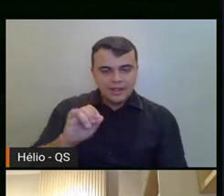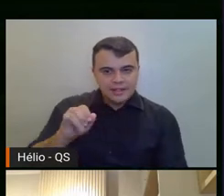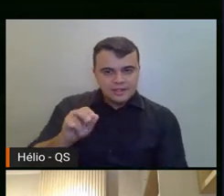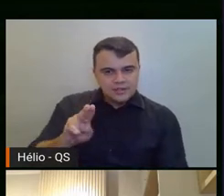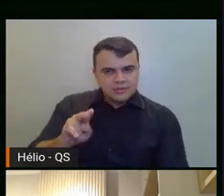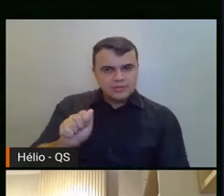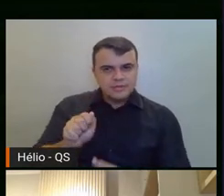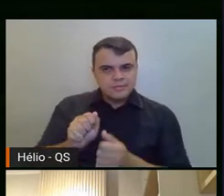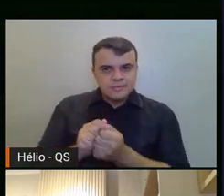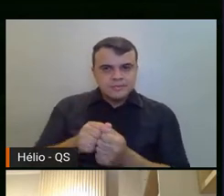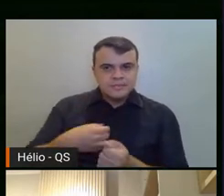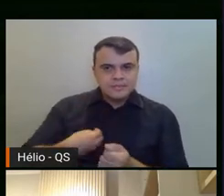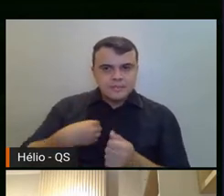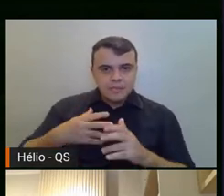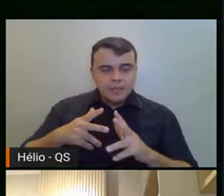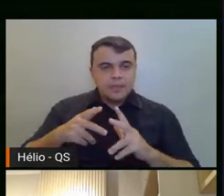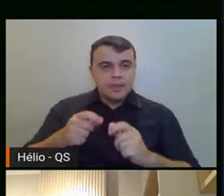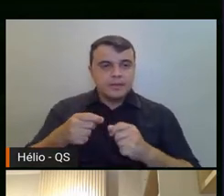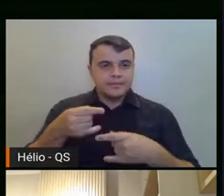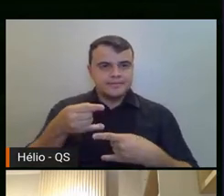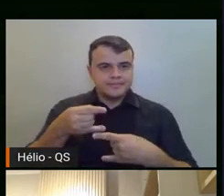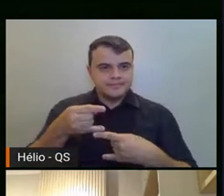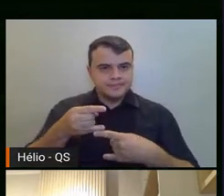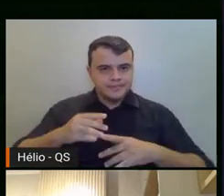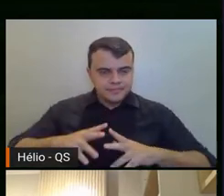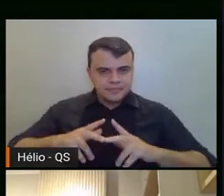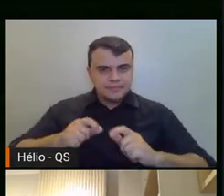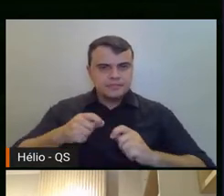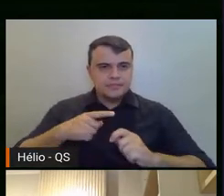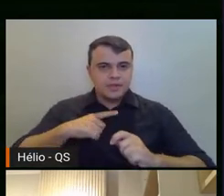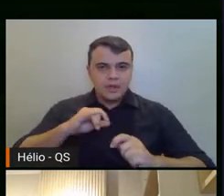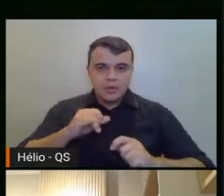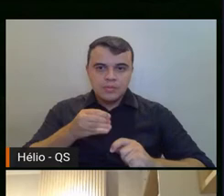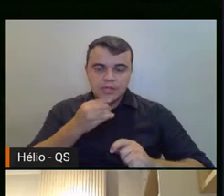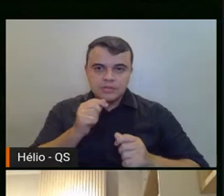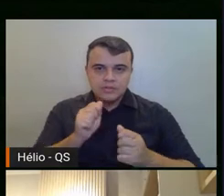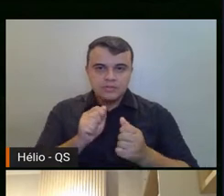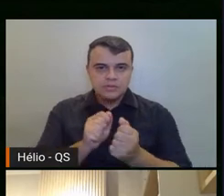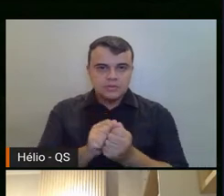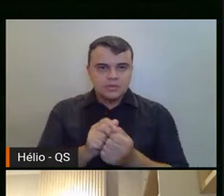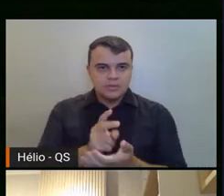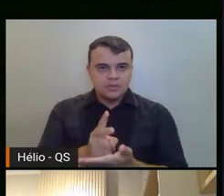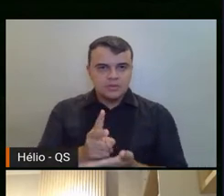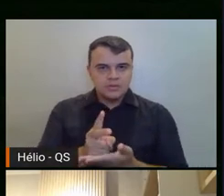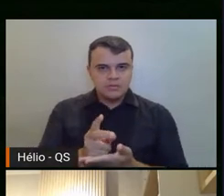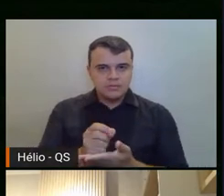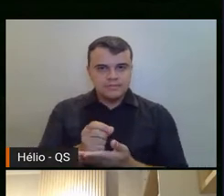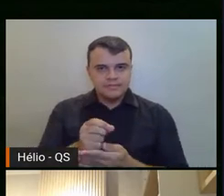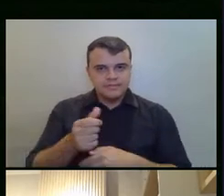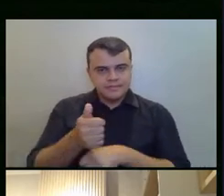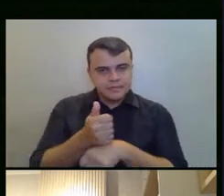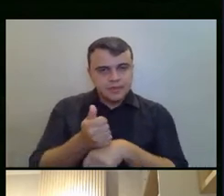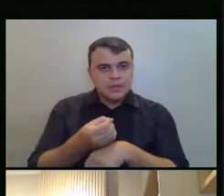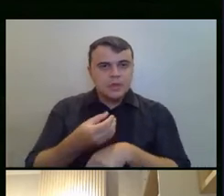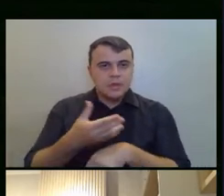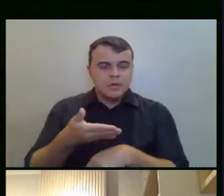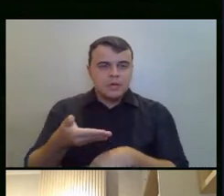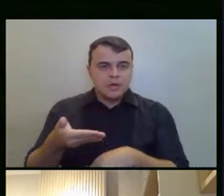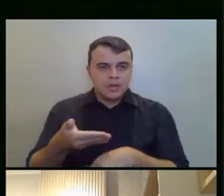planejem aí para participar de todas as lives galera todas as mentorias para ter oportunidade de se aproximar de expert de mercado